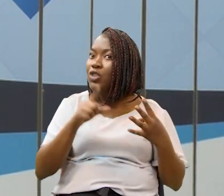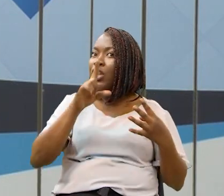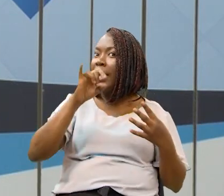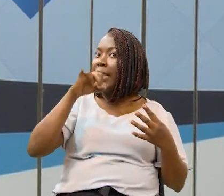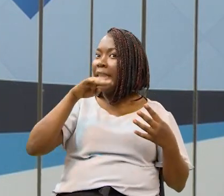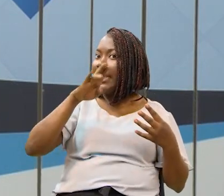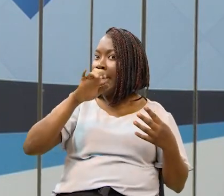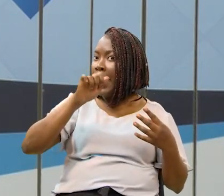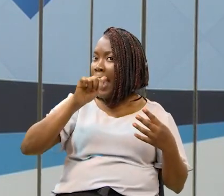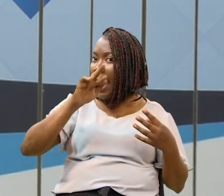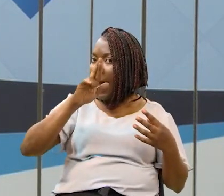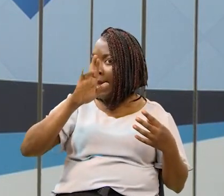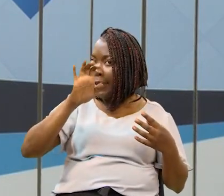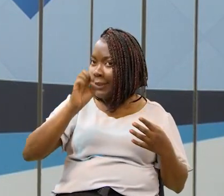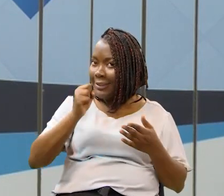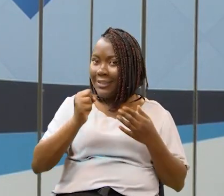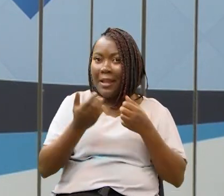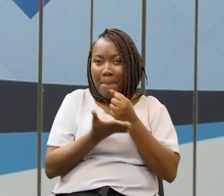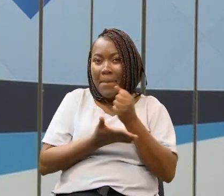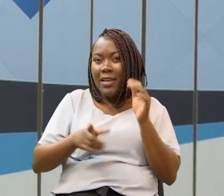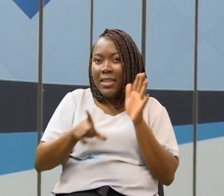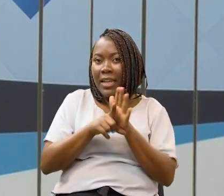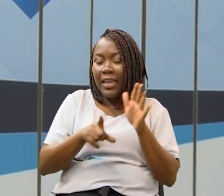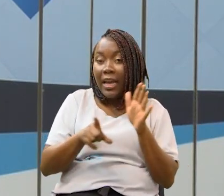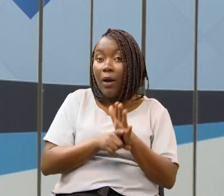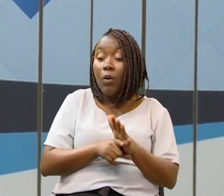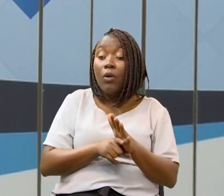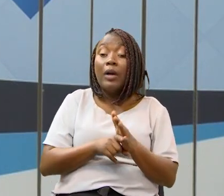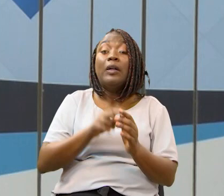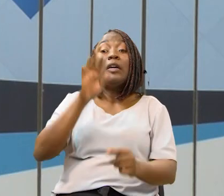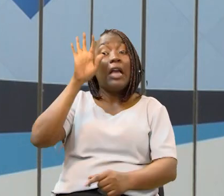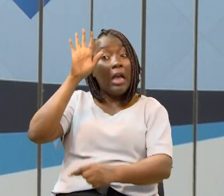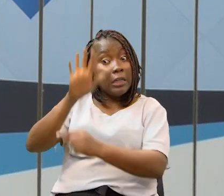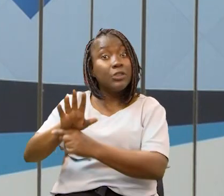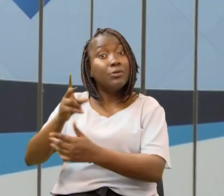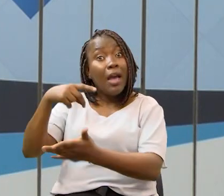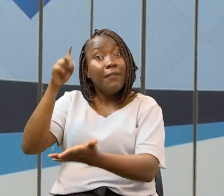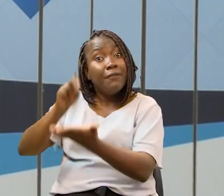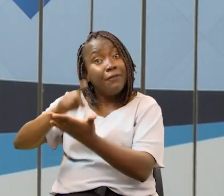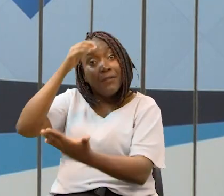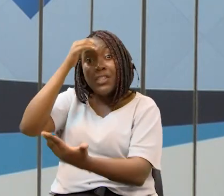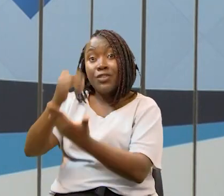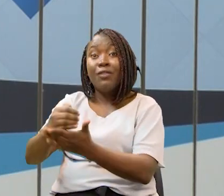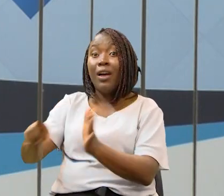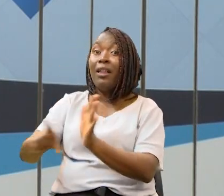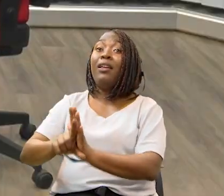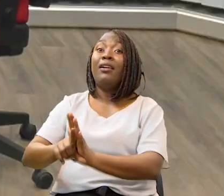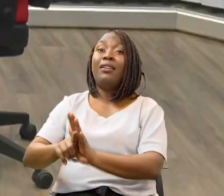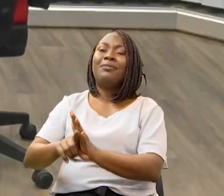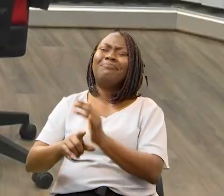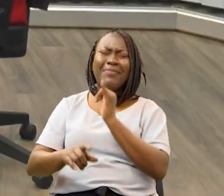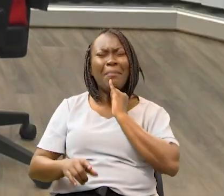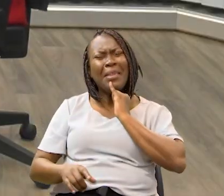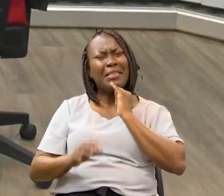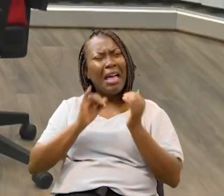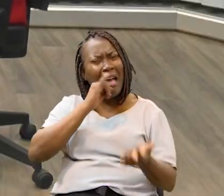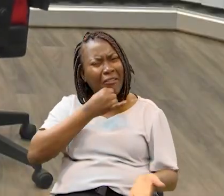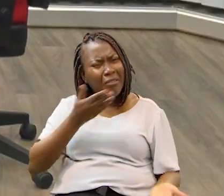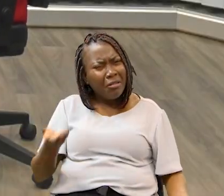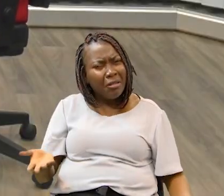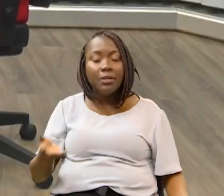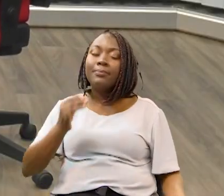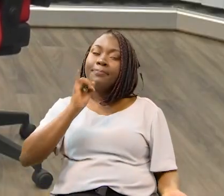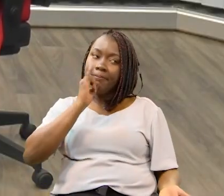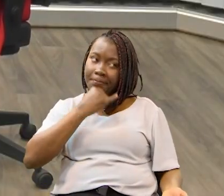dessa nova base legal para que de fato seja efetivada a lei. Poxa vida, Porque é lamentável, não é?